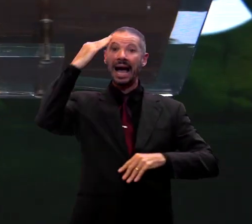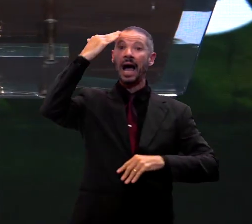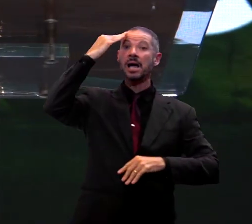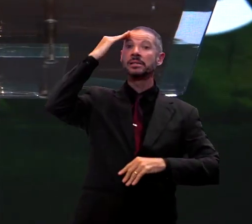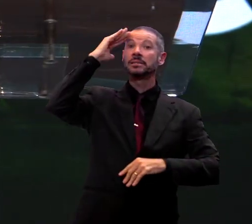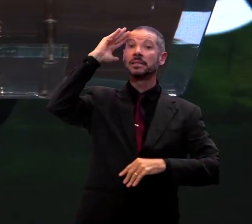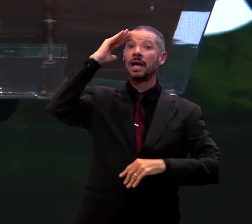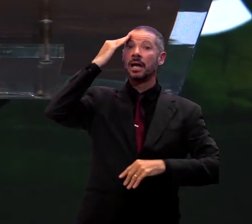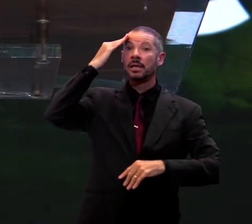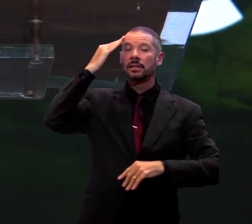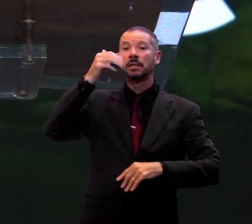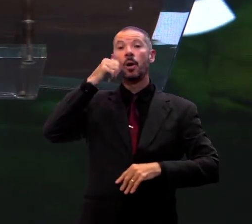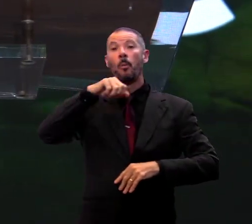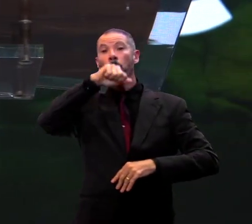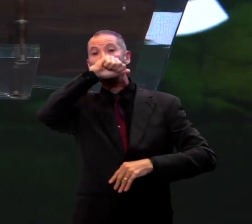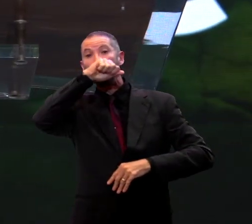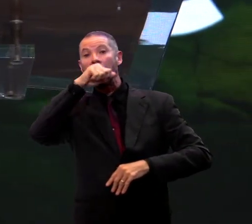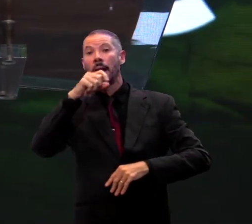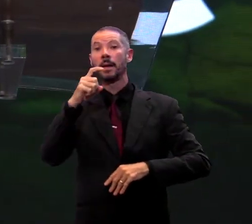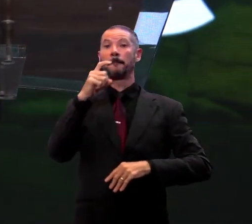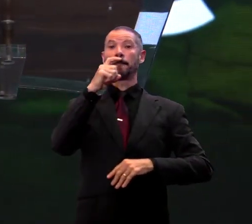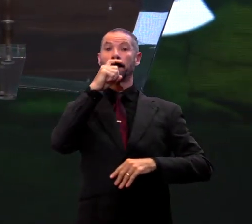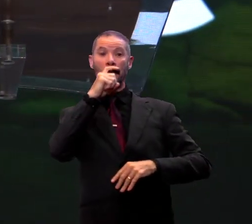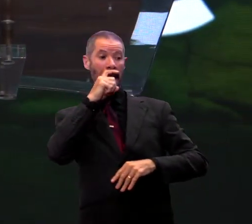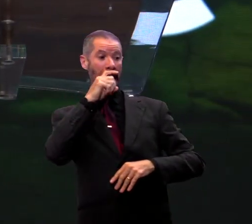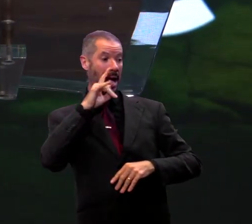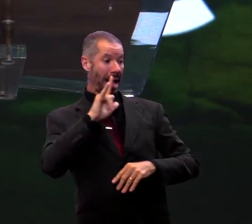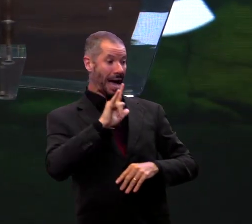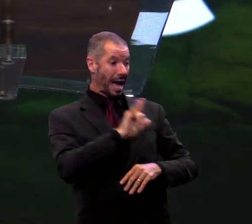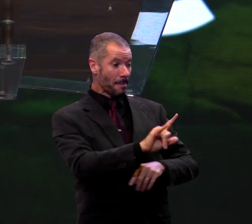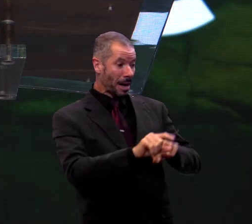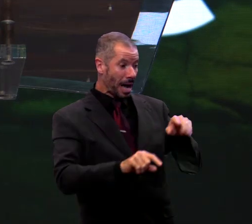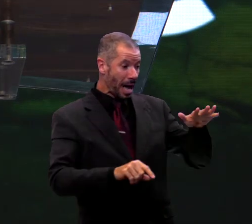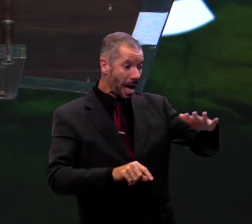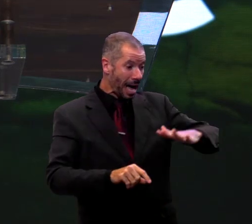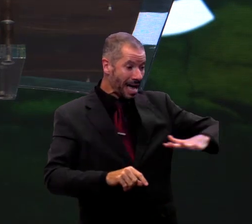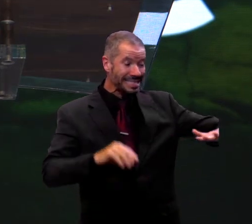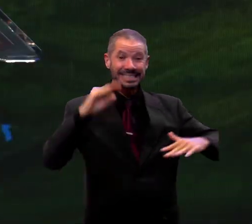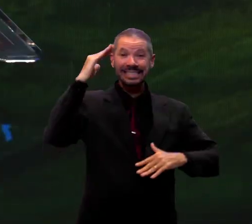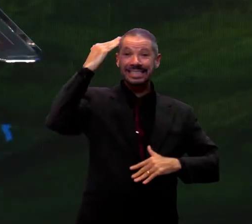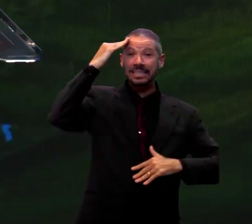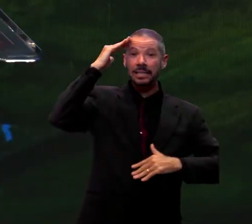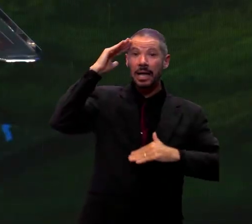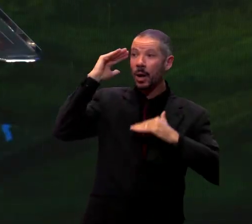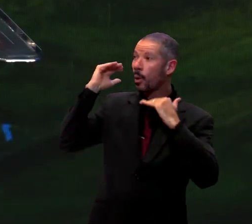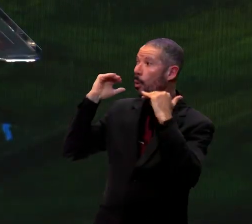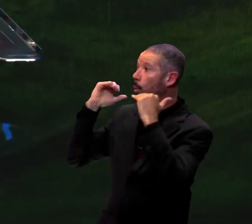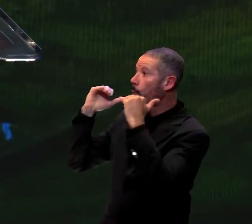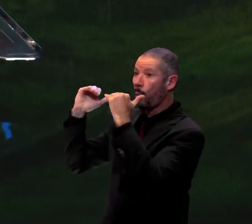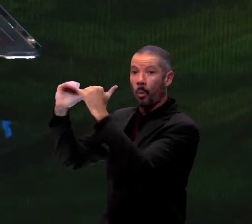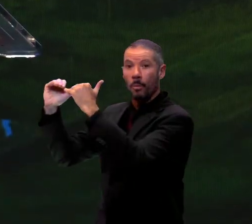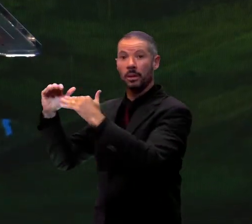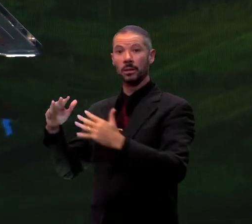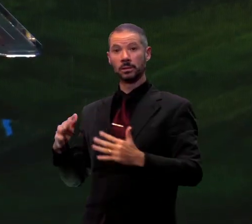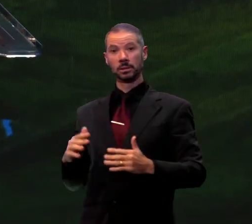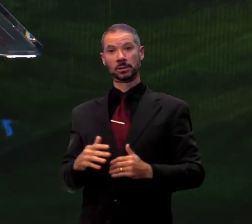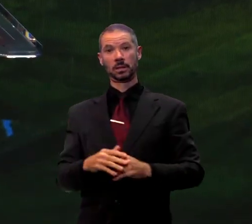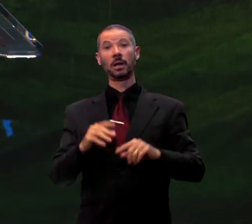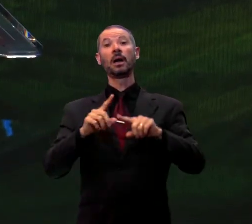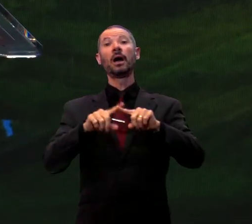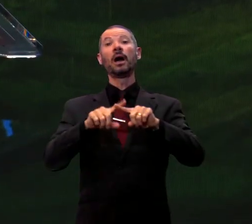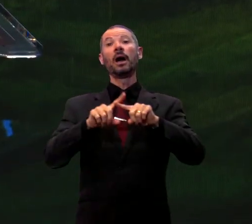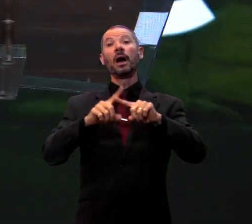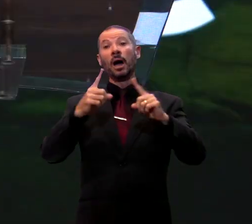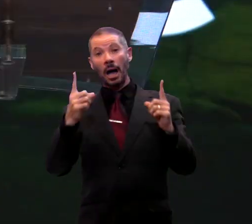entender que o pai e a mãe estão falando aquilo porque amam, passam a obedecer. Por